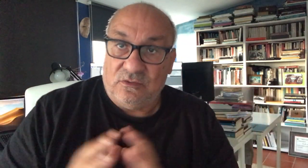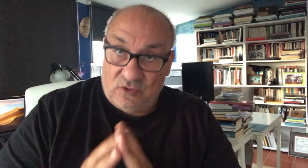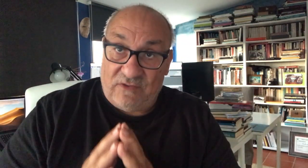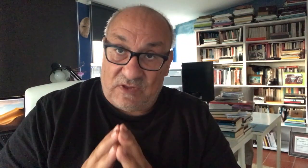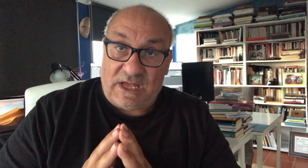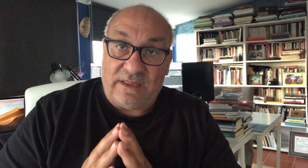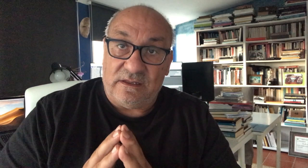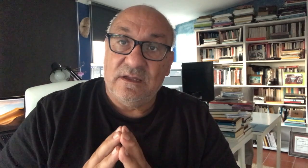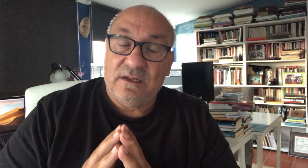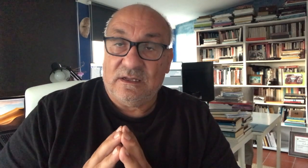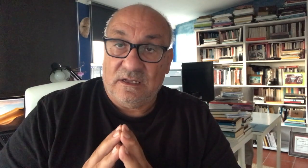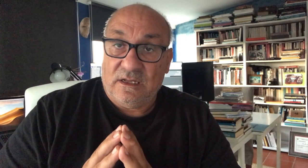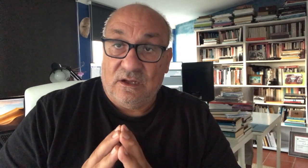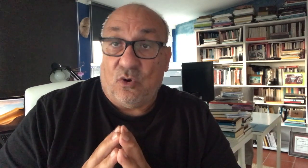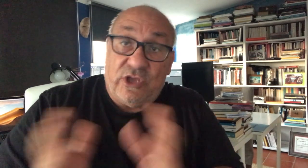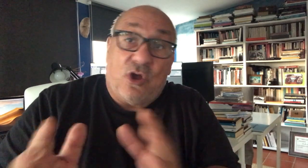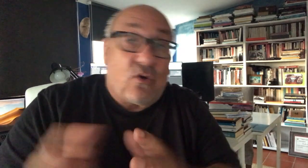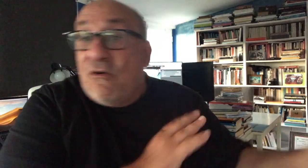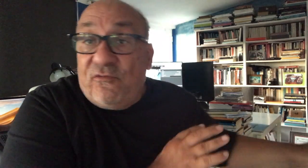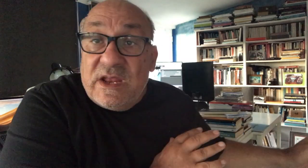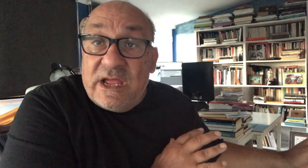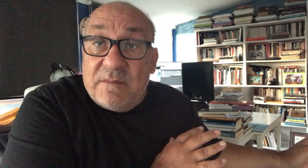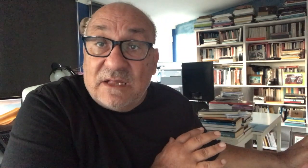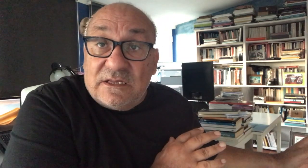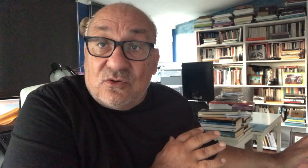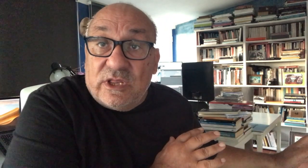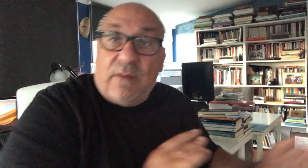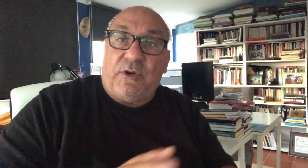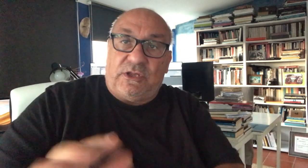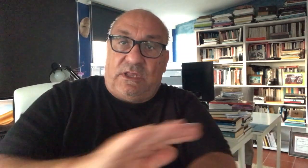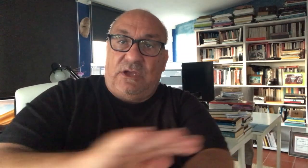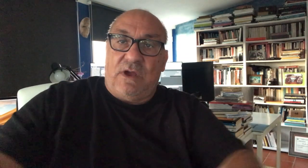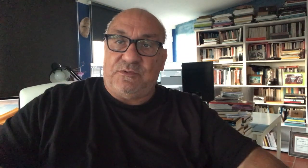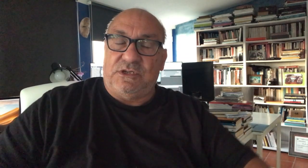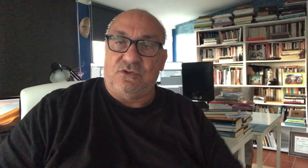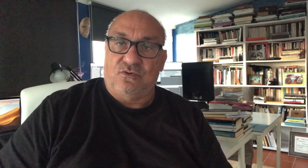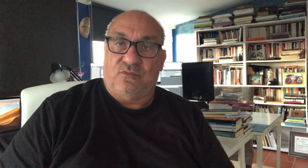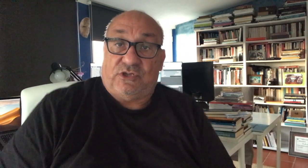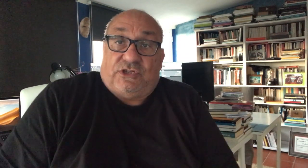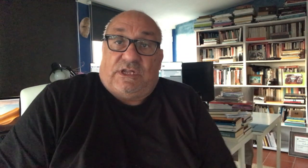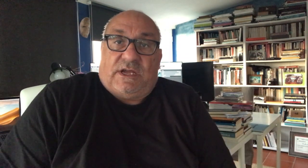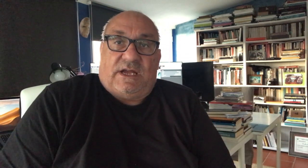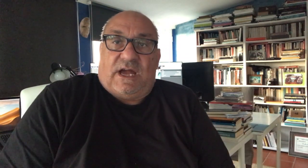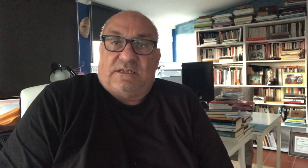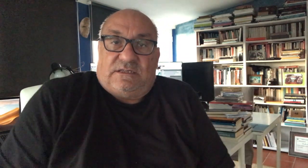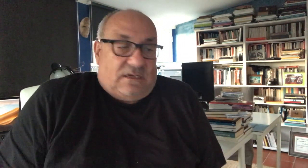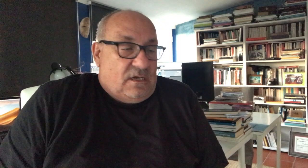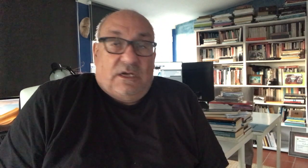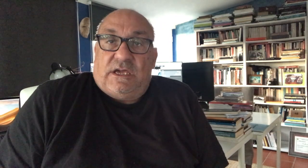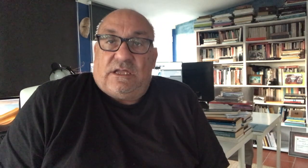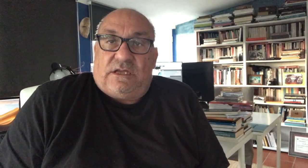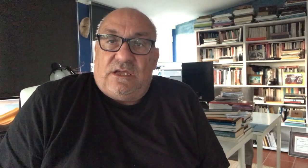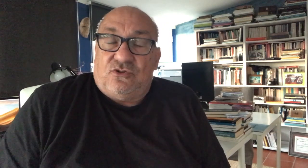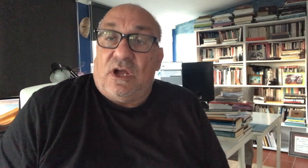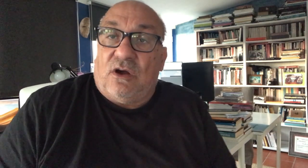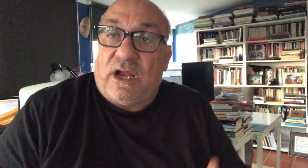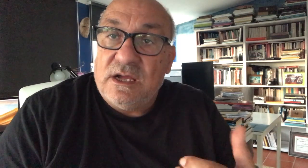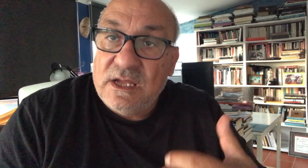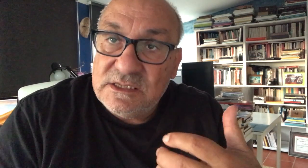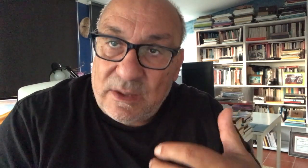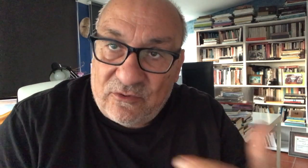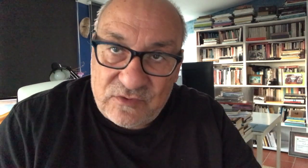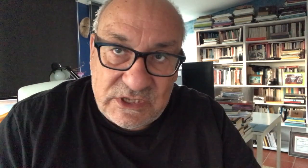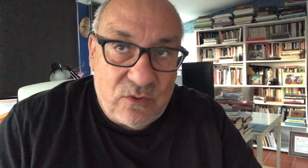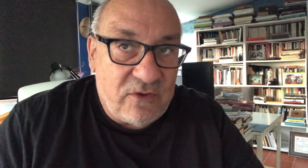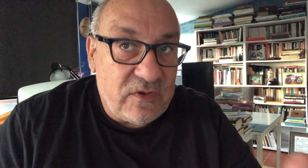confinados, não é verdade? Ou então confinem a malta toda, a partir daí não é preciso números, a gente está em casa, quietinhos.